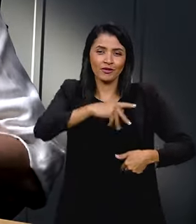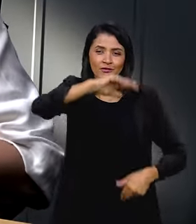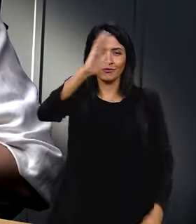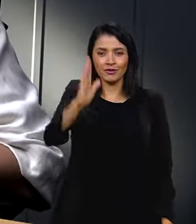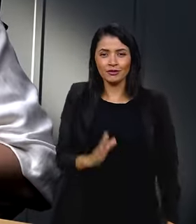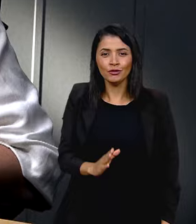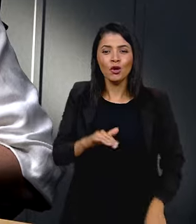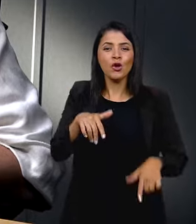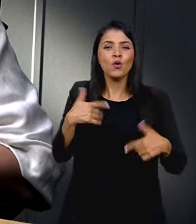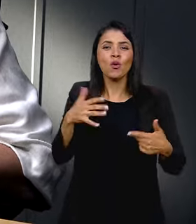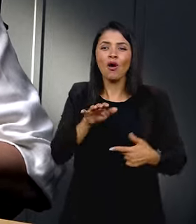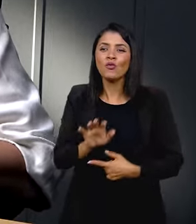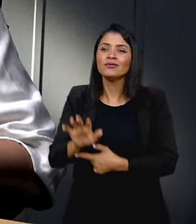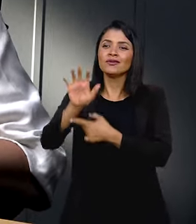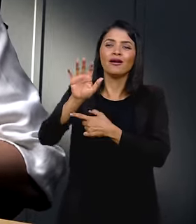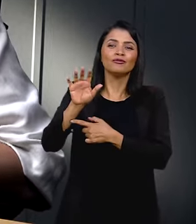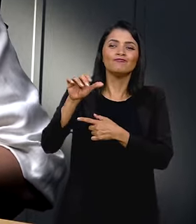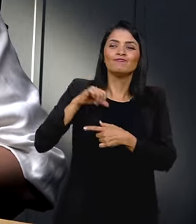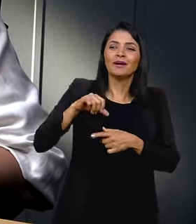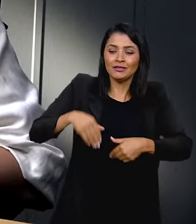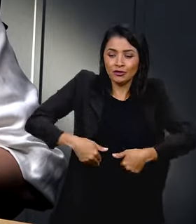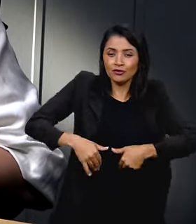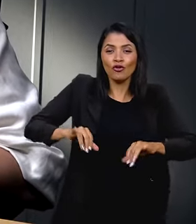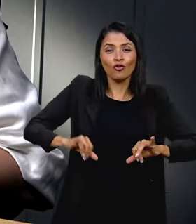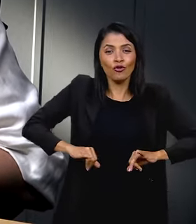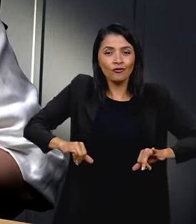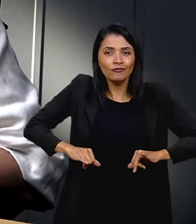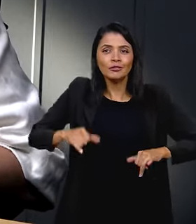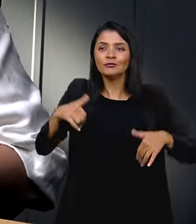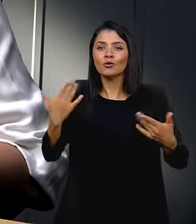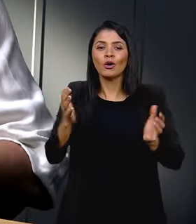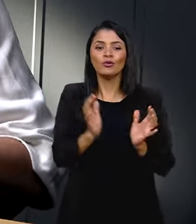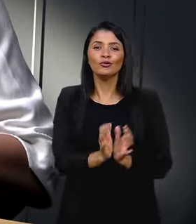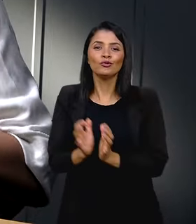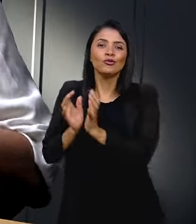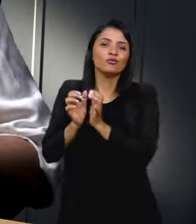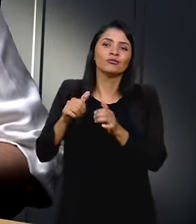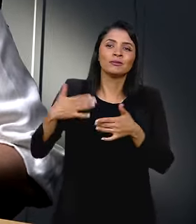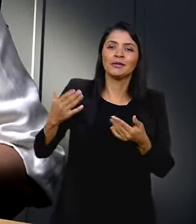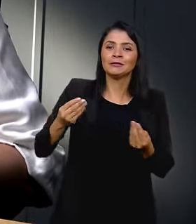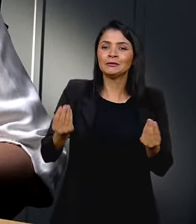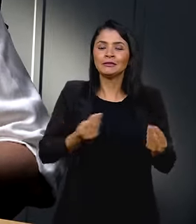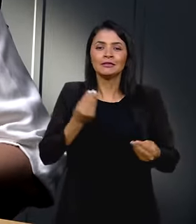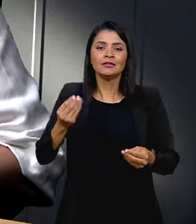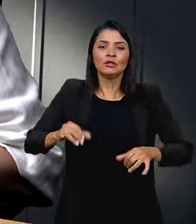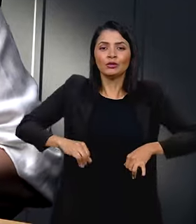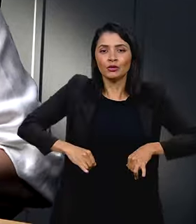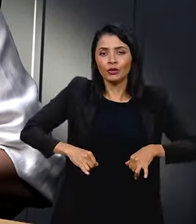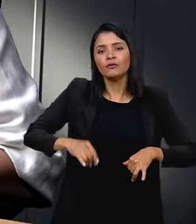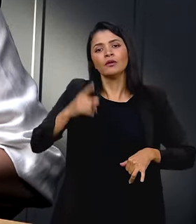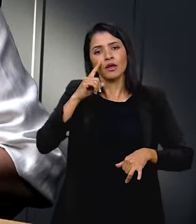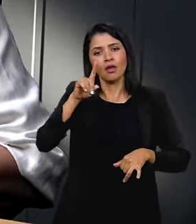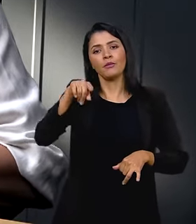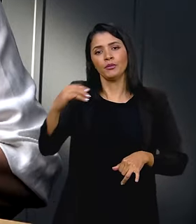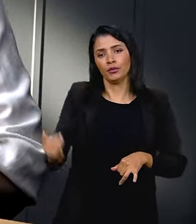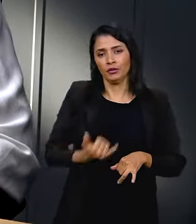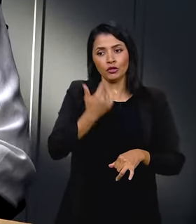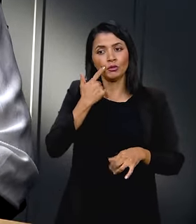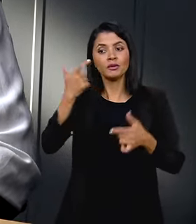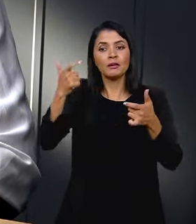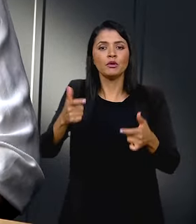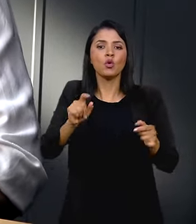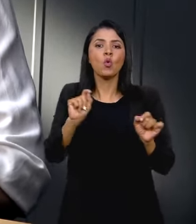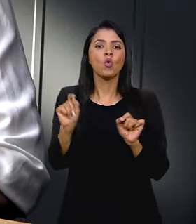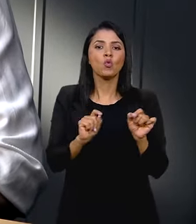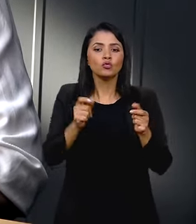entender Quais são os estados mais afetados quais são os grupos mais afetados e isso é fundamental pra gente redirecionar políticas públicas Então a